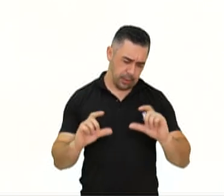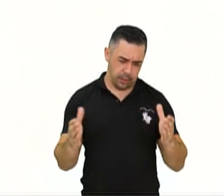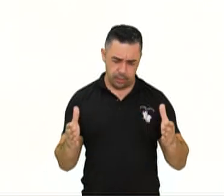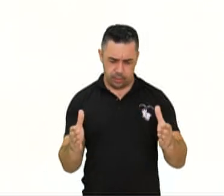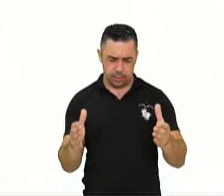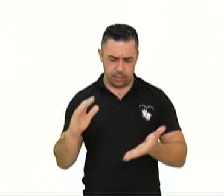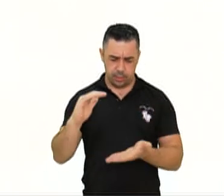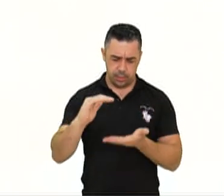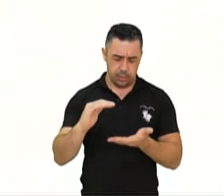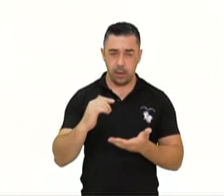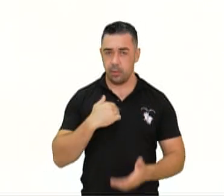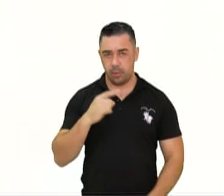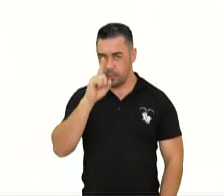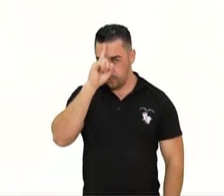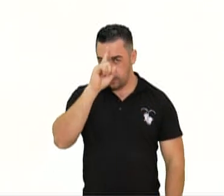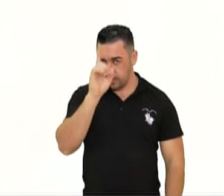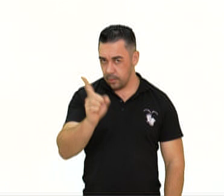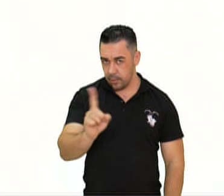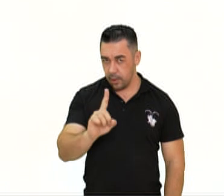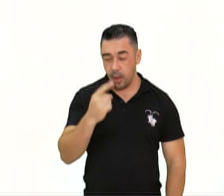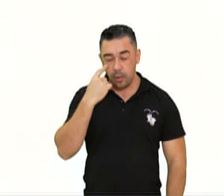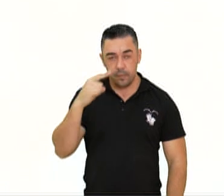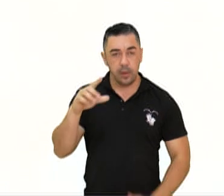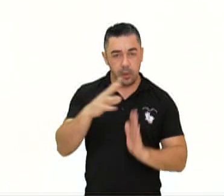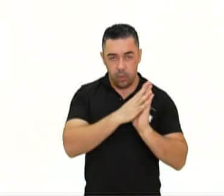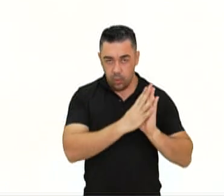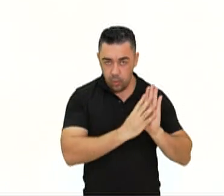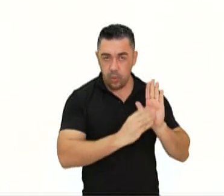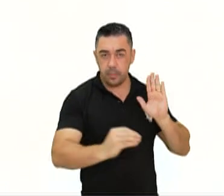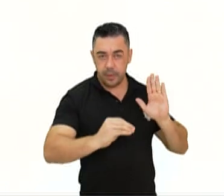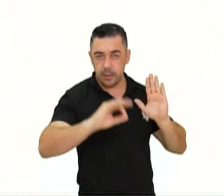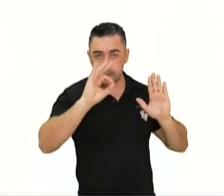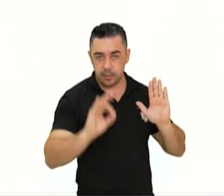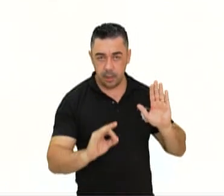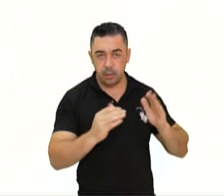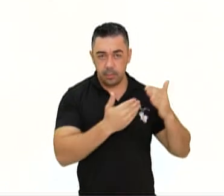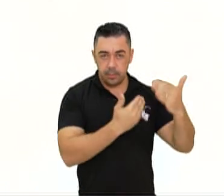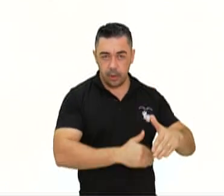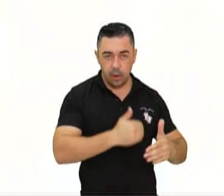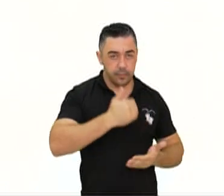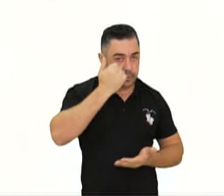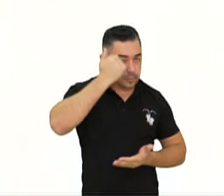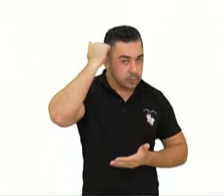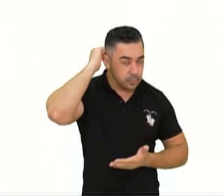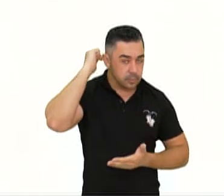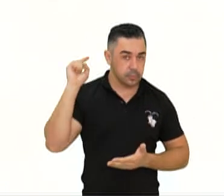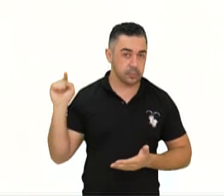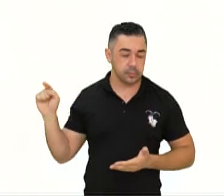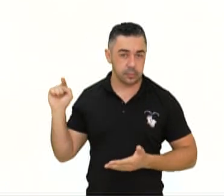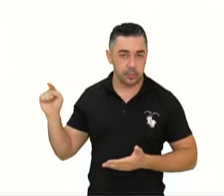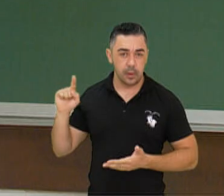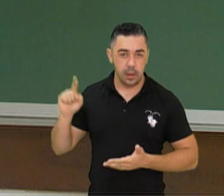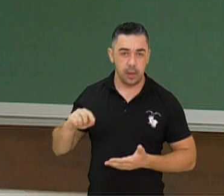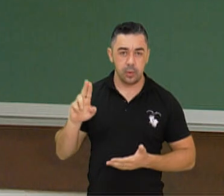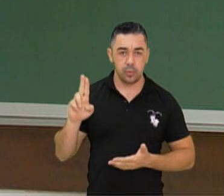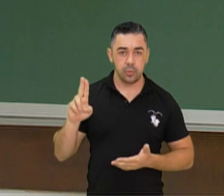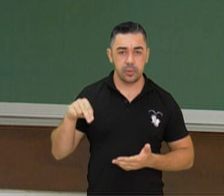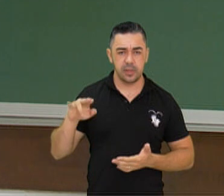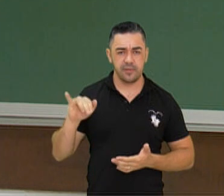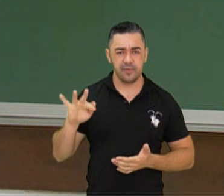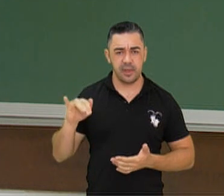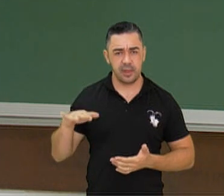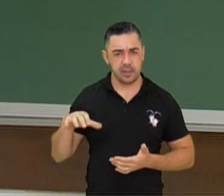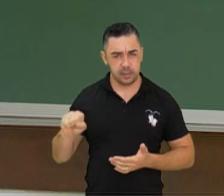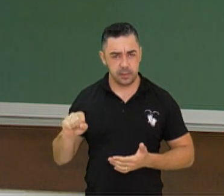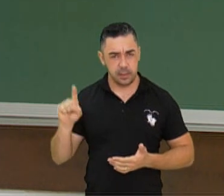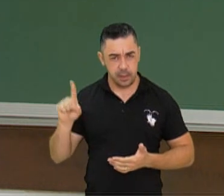Eu não inventei a questão, eu peguei a questão exatamente conforme o vestibular da Unifenas, que é uma universidade lá